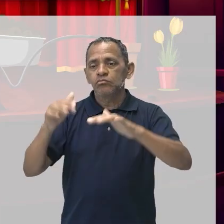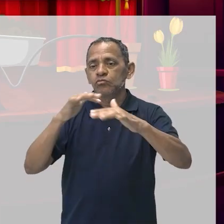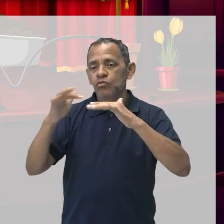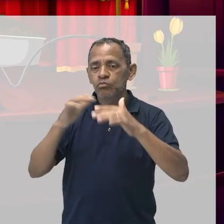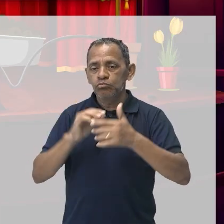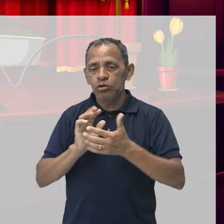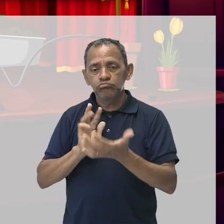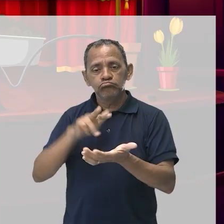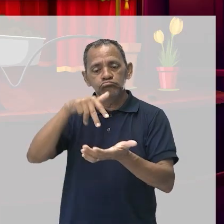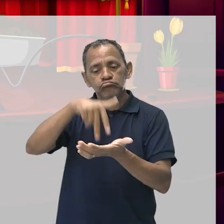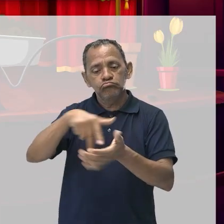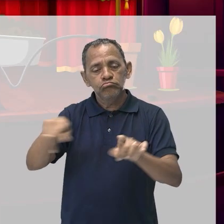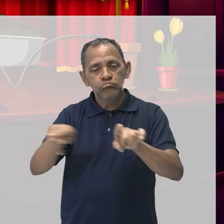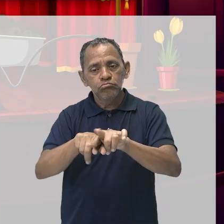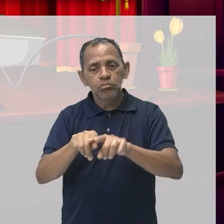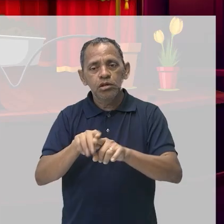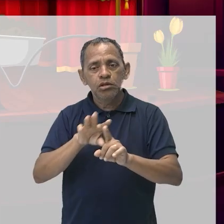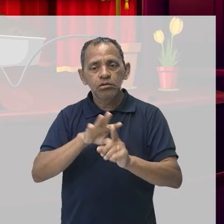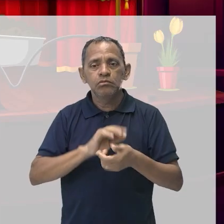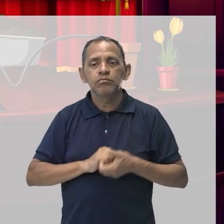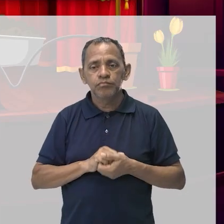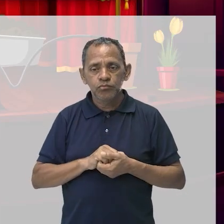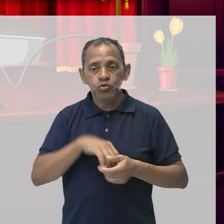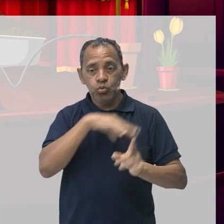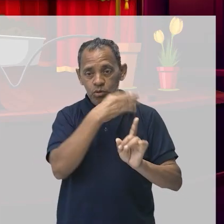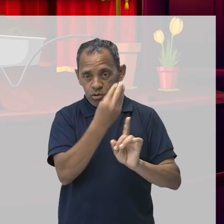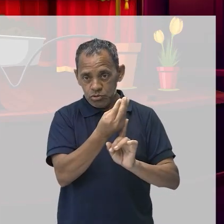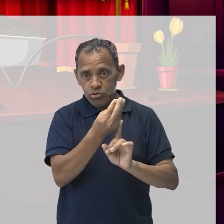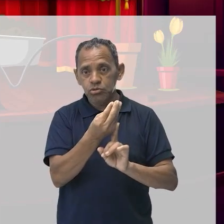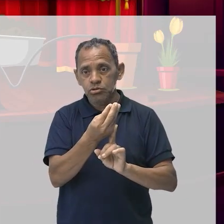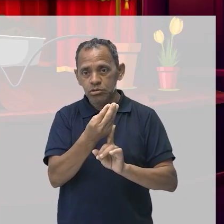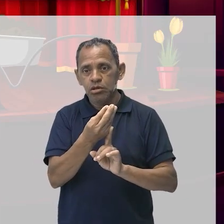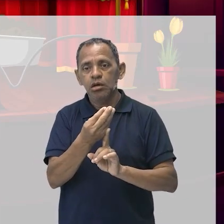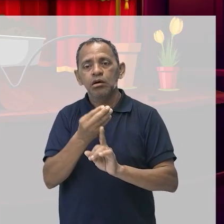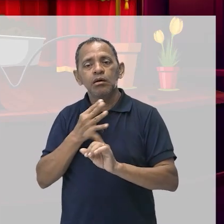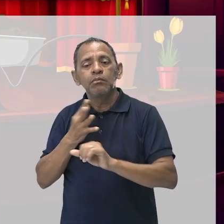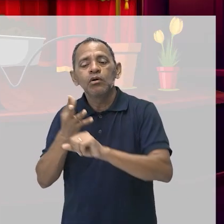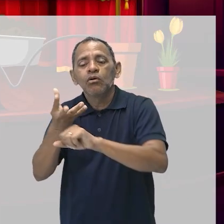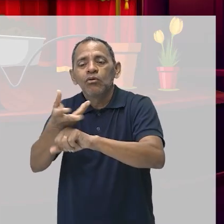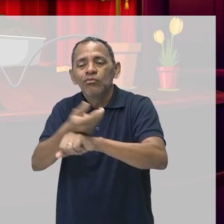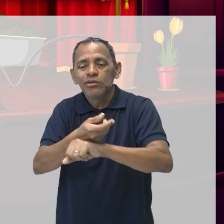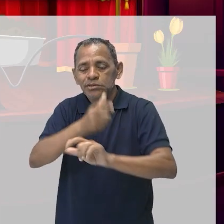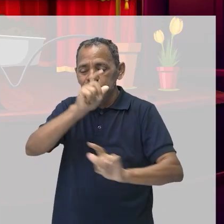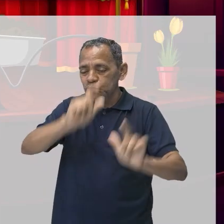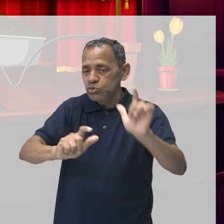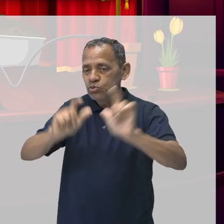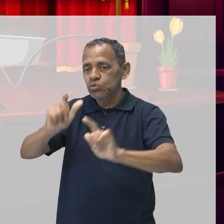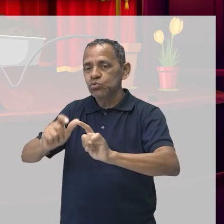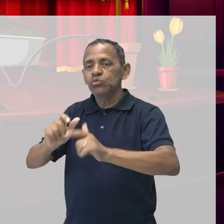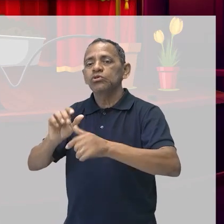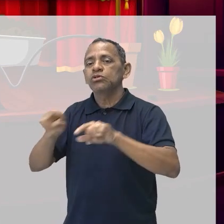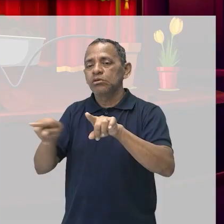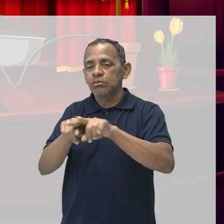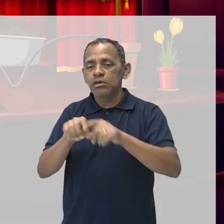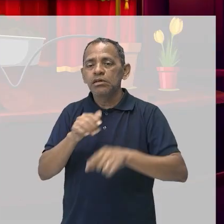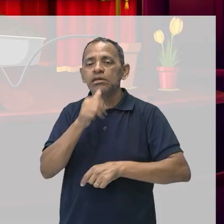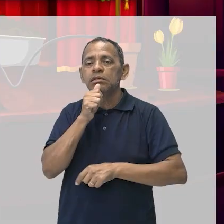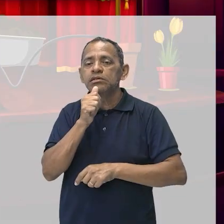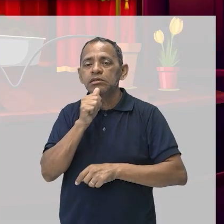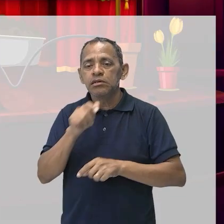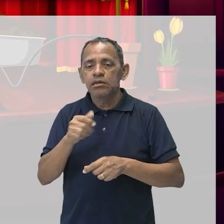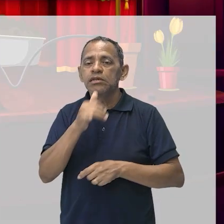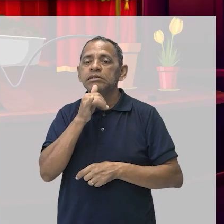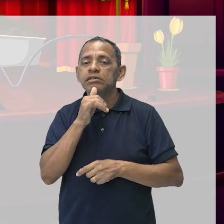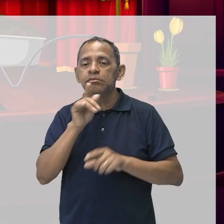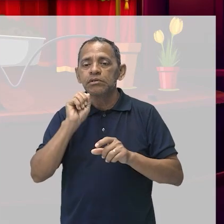a postura do artista também vai ter que convencer o público. E qual seria um exemplo? O exemplo,